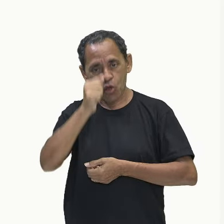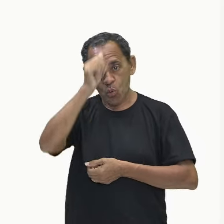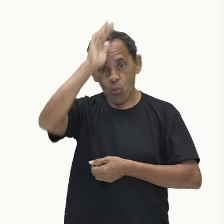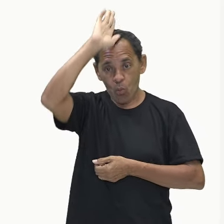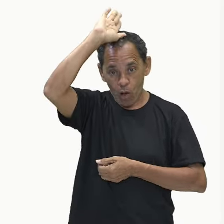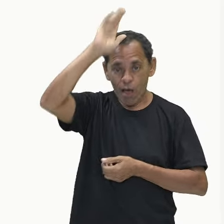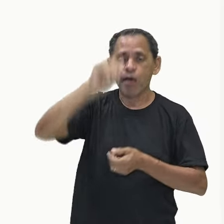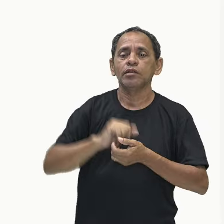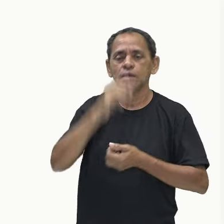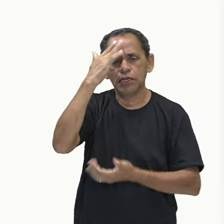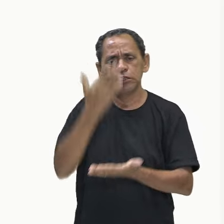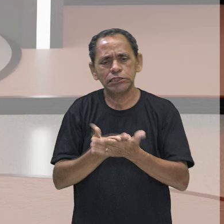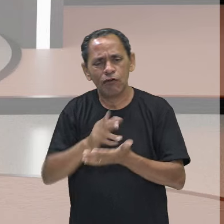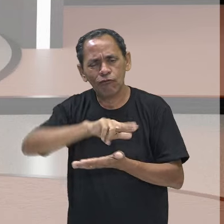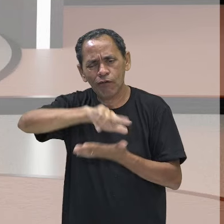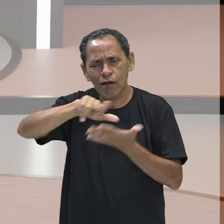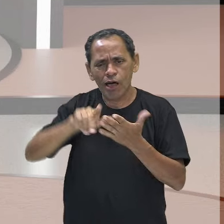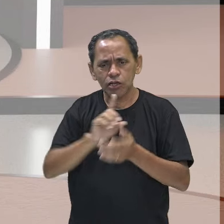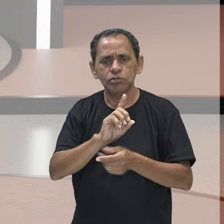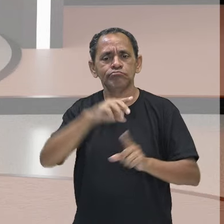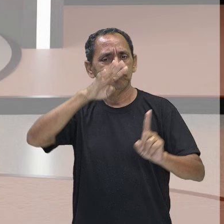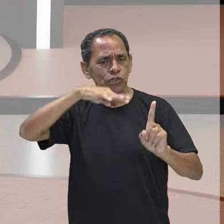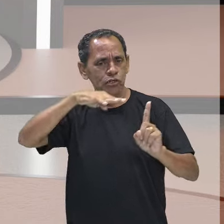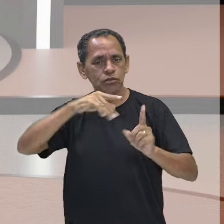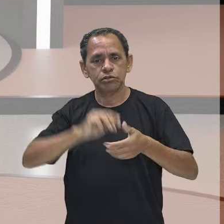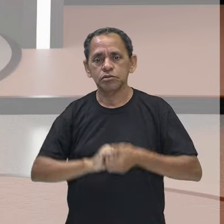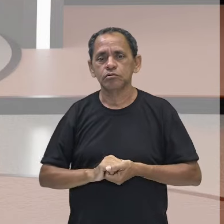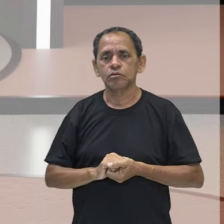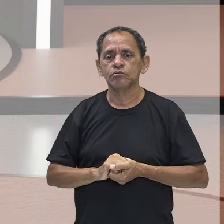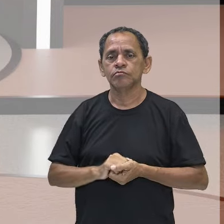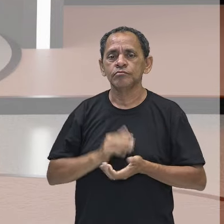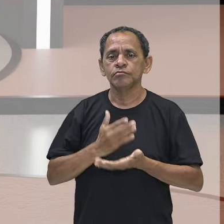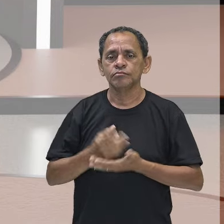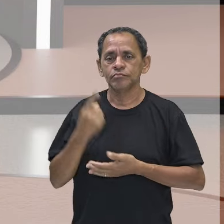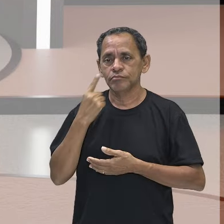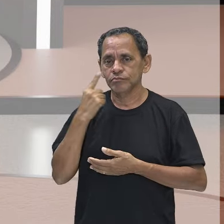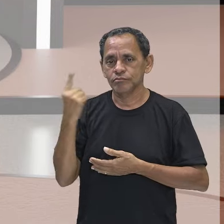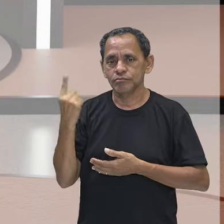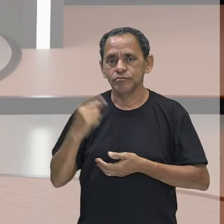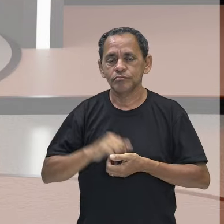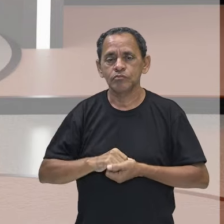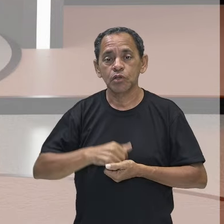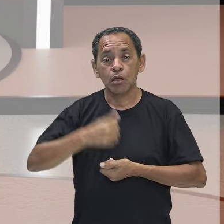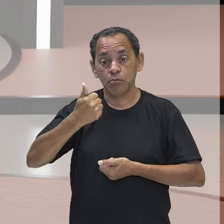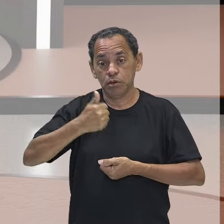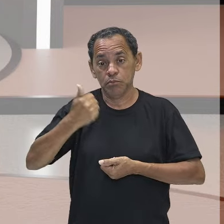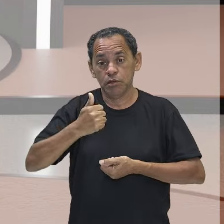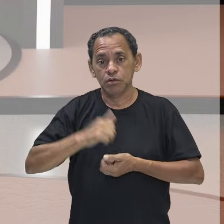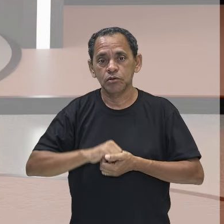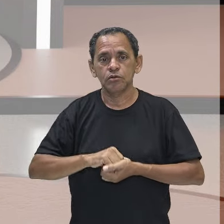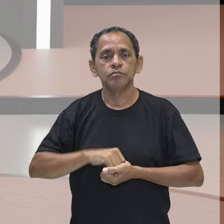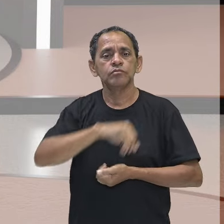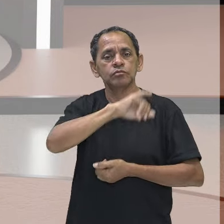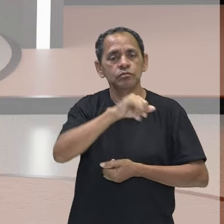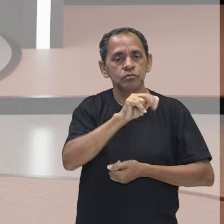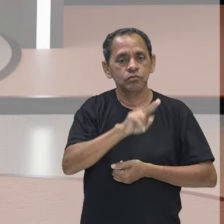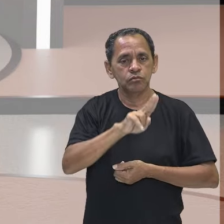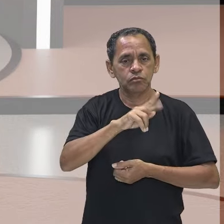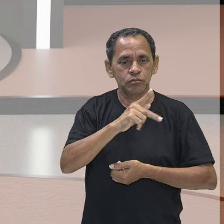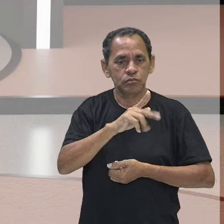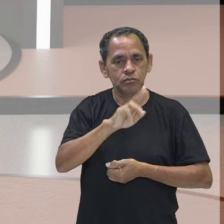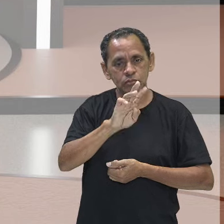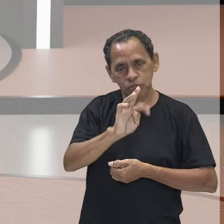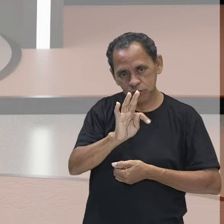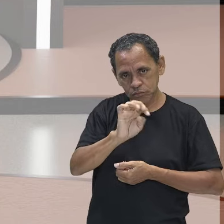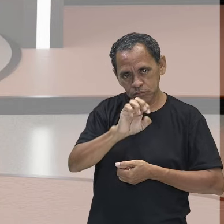vai começar a conhecê-los a partir de agora. O primeiro que trago para vocês é justamente o Júpiter, que